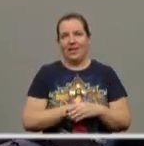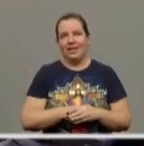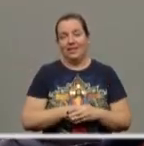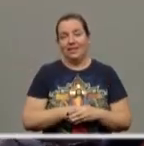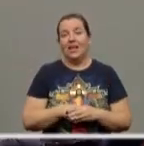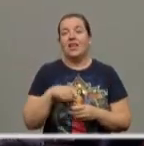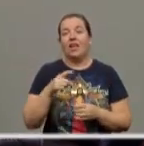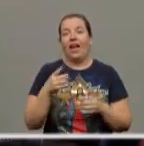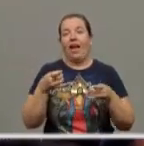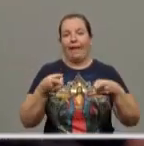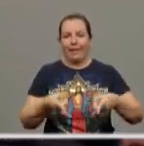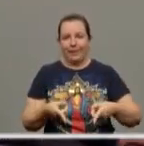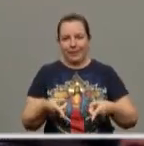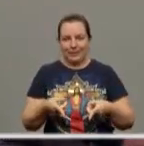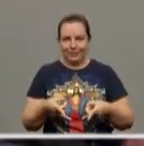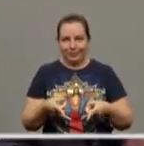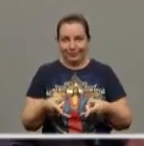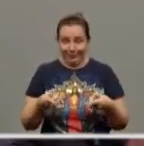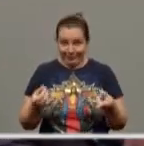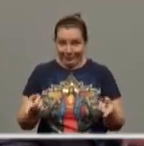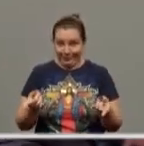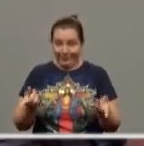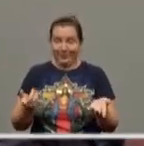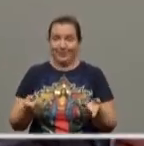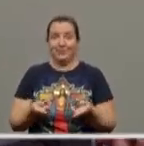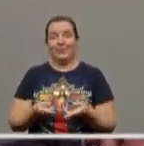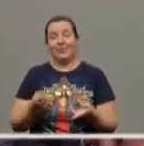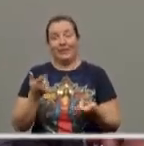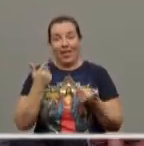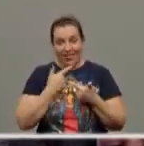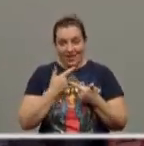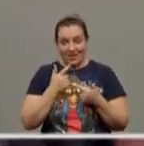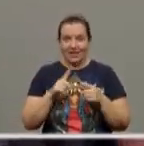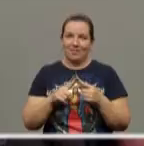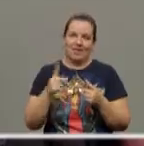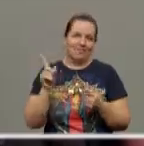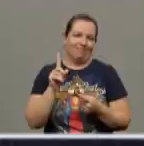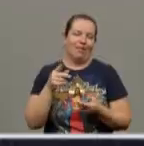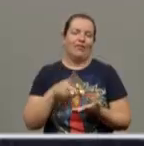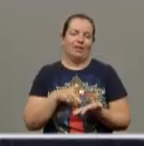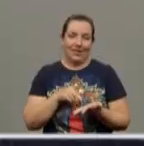cama. É, vocês riem? A gente tinha que estar chorando.